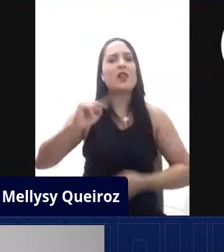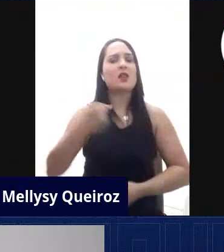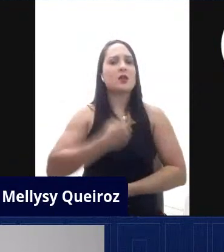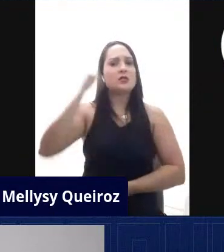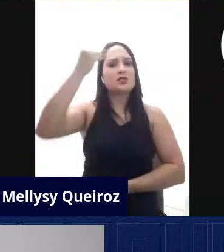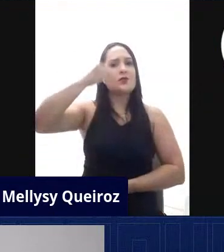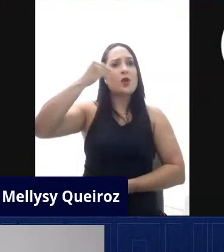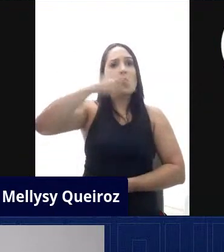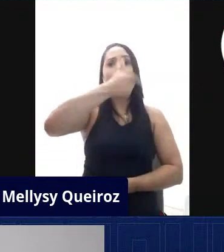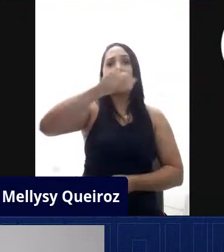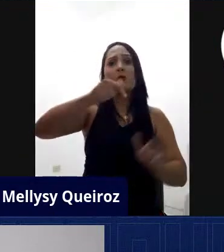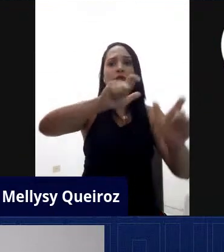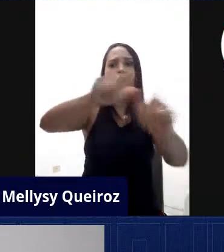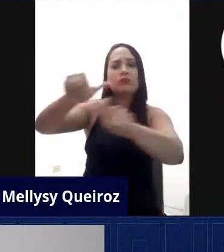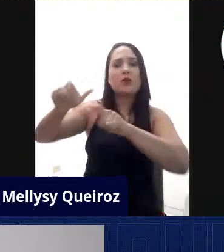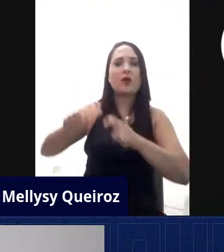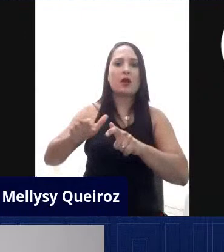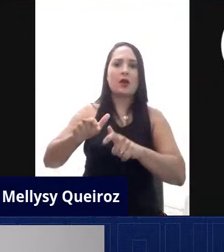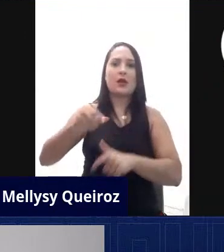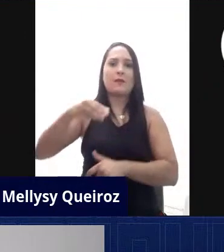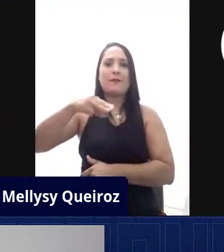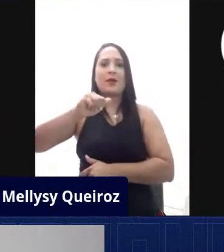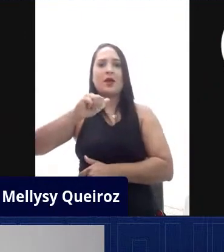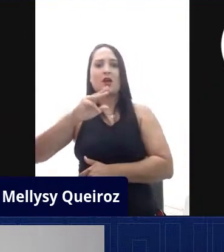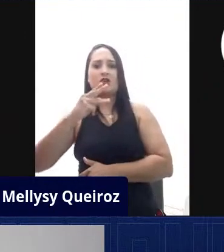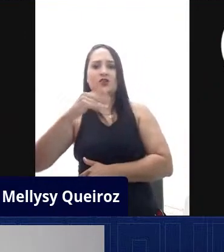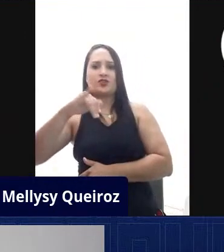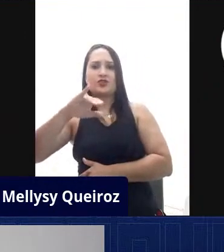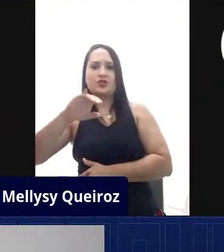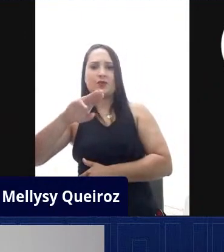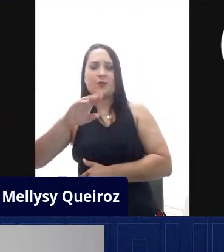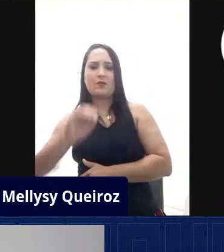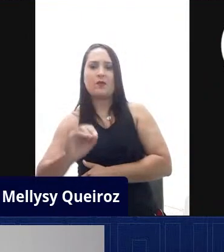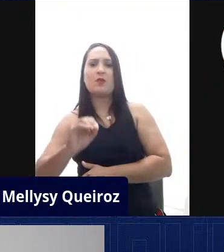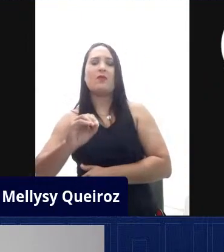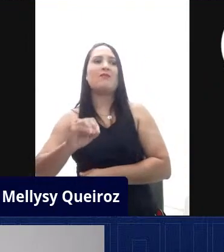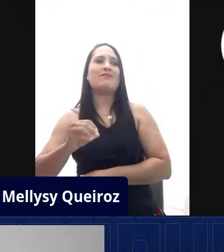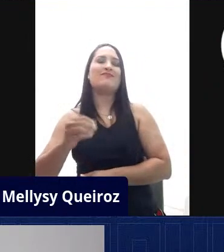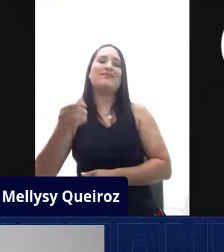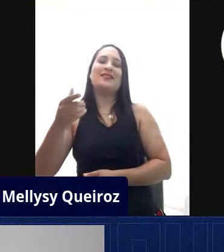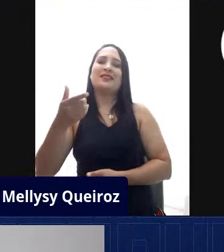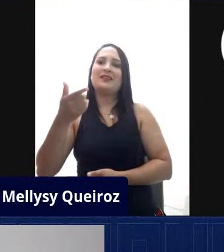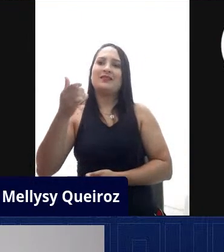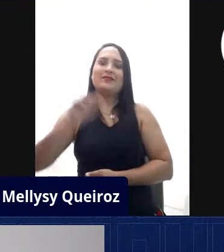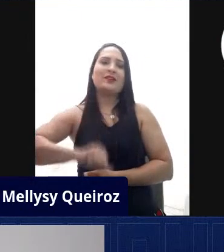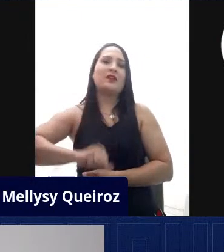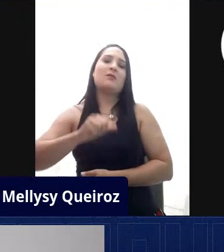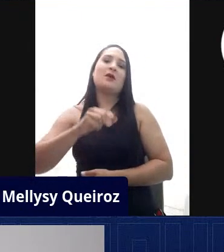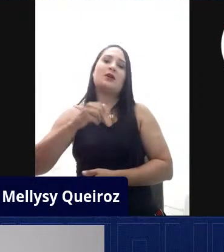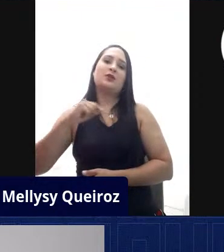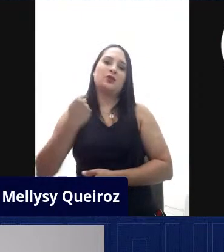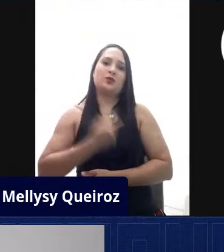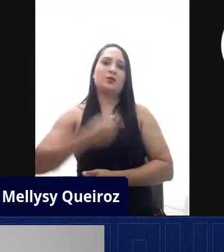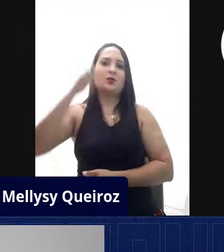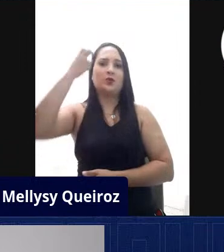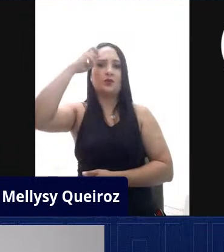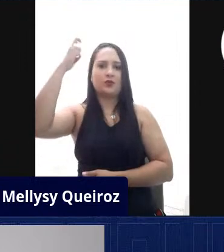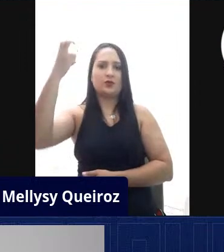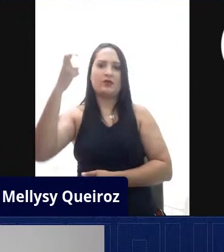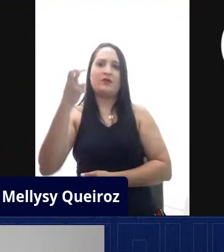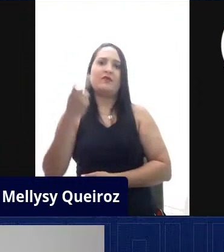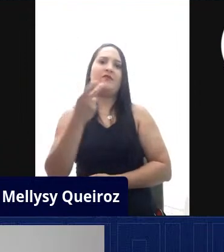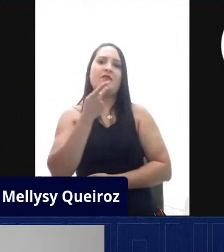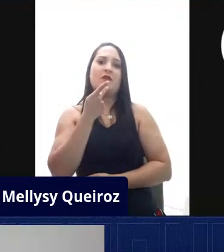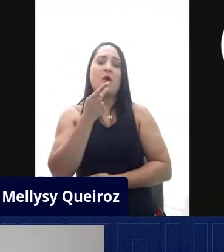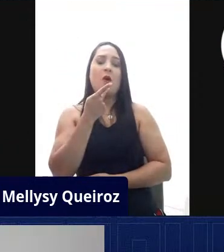espaços. O machismo estrutural é parte da nossa cultura. E não estou falando aqui que homem não tenha que ter o seu